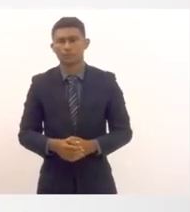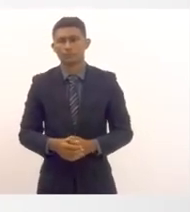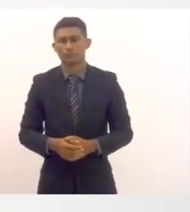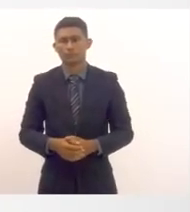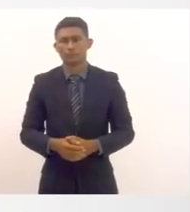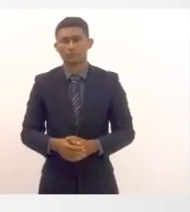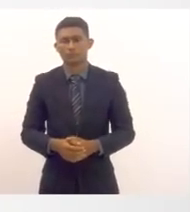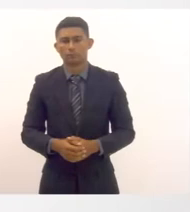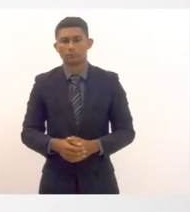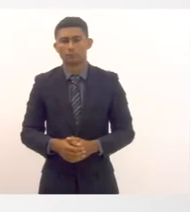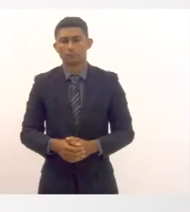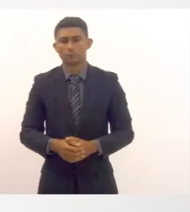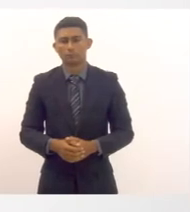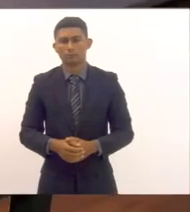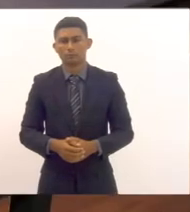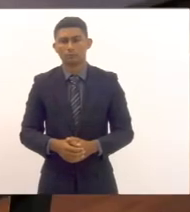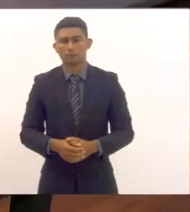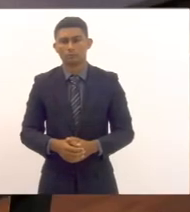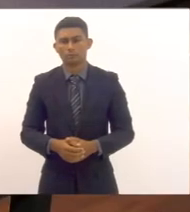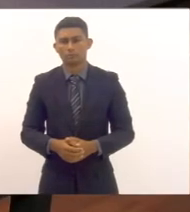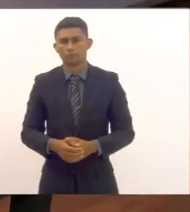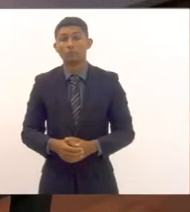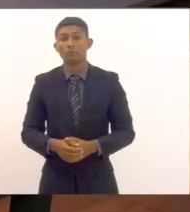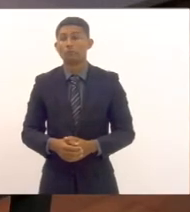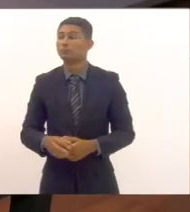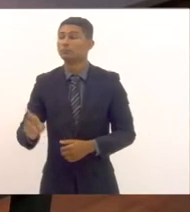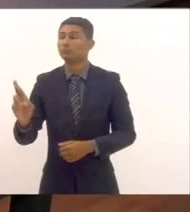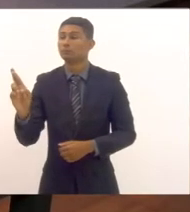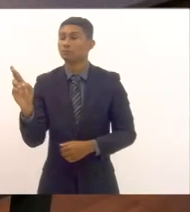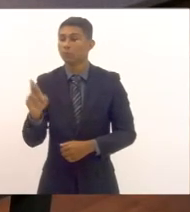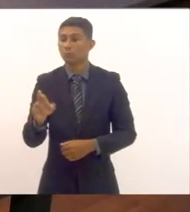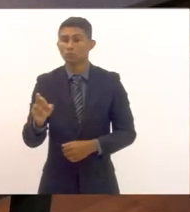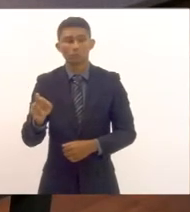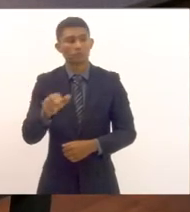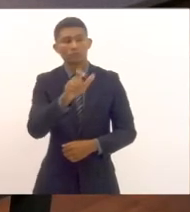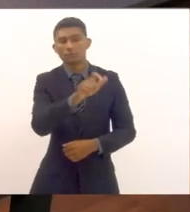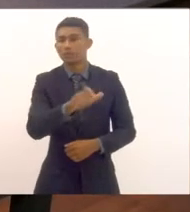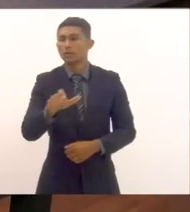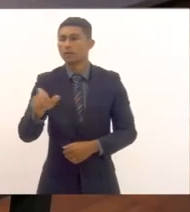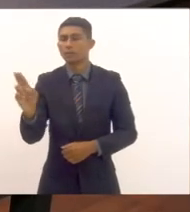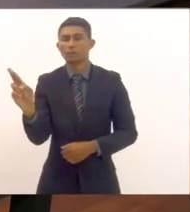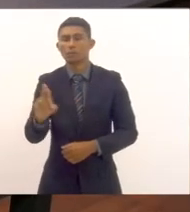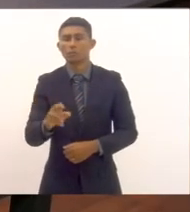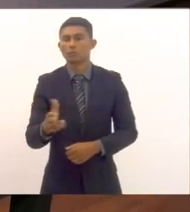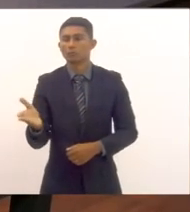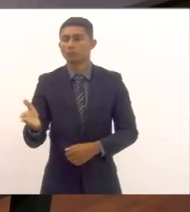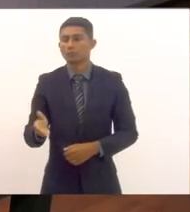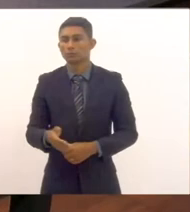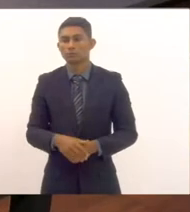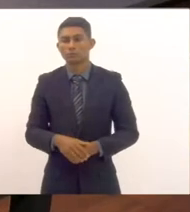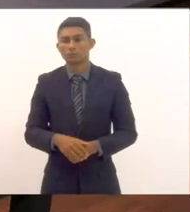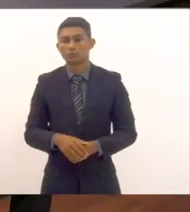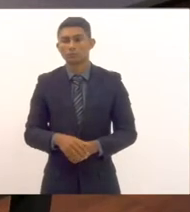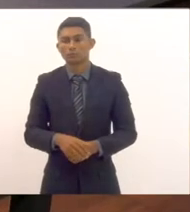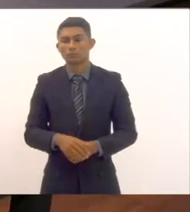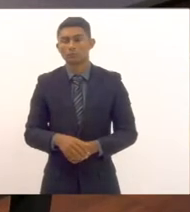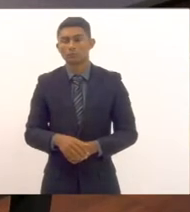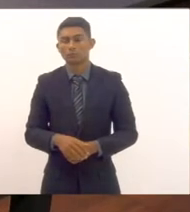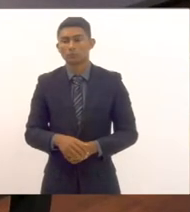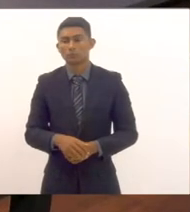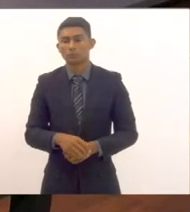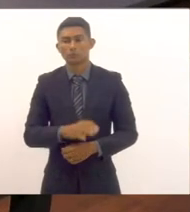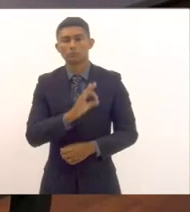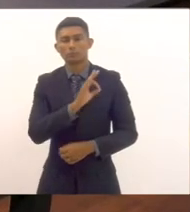a se alguém me responder né a SuperVia responder a polícia militar